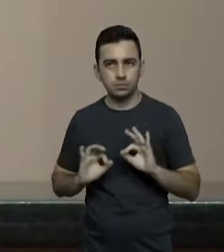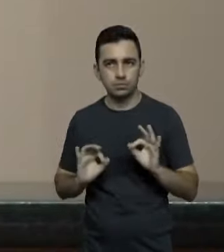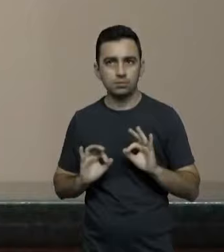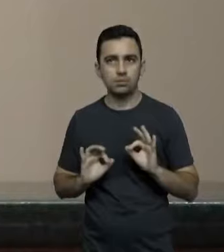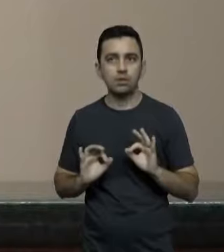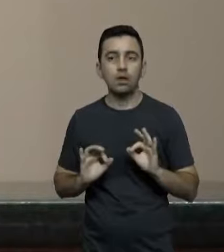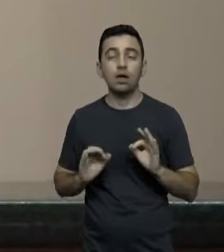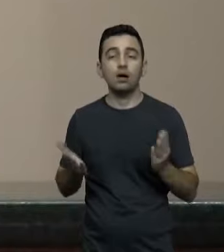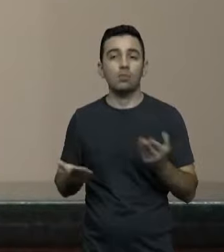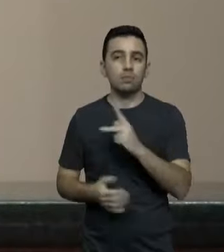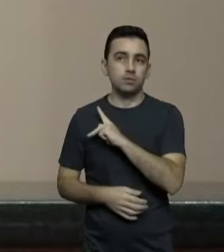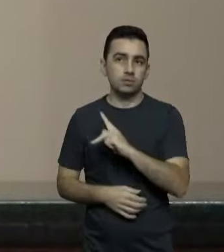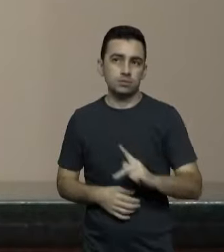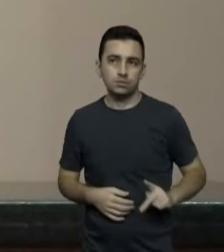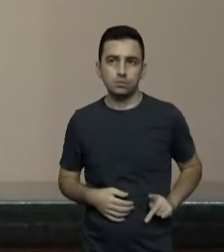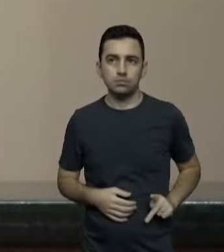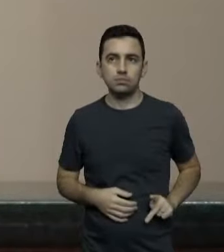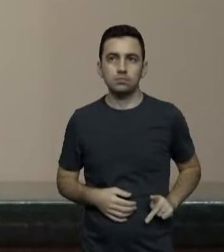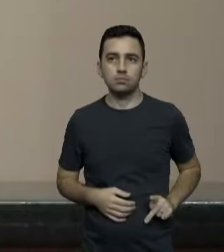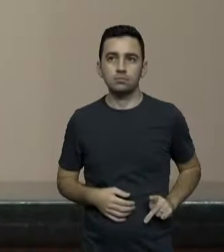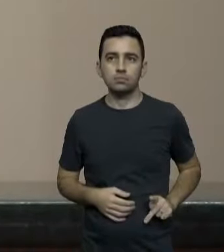esta presidência